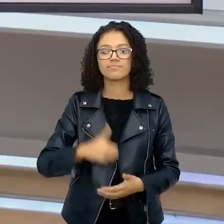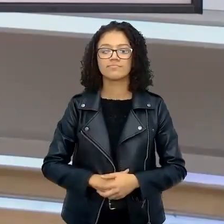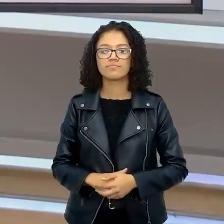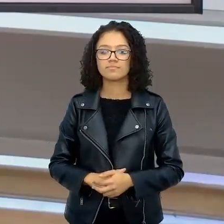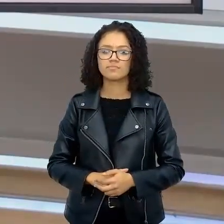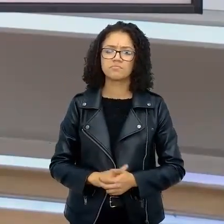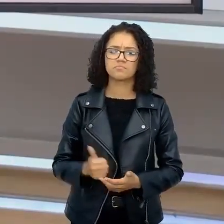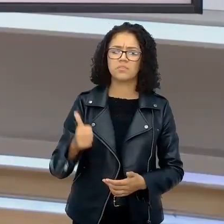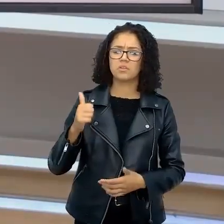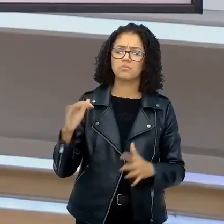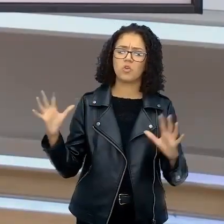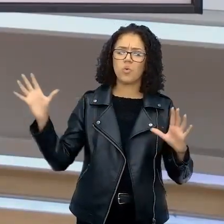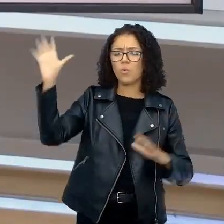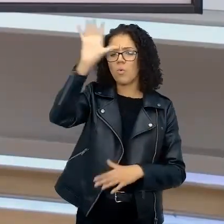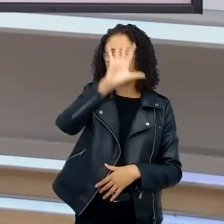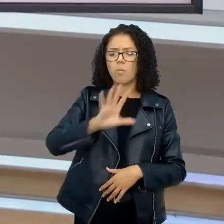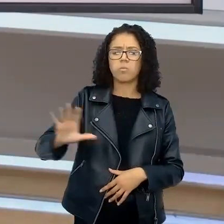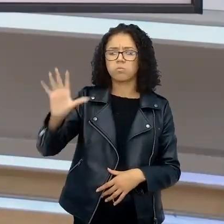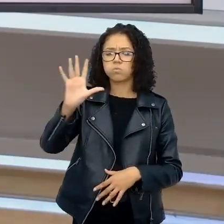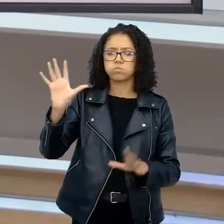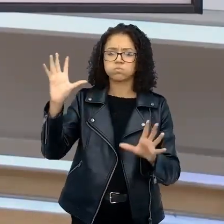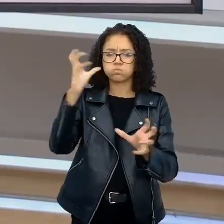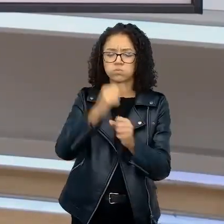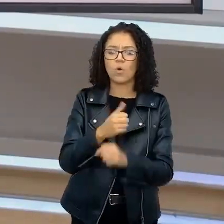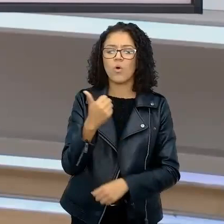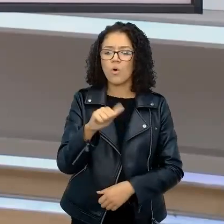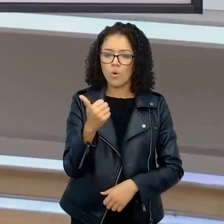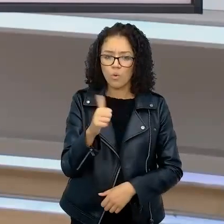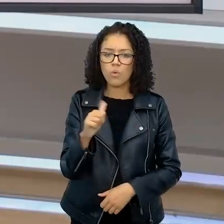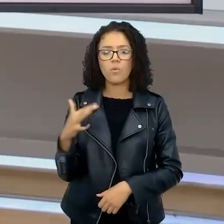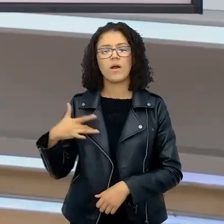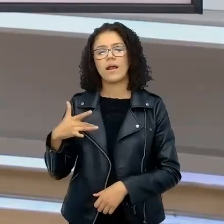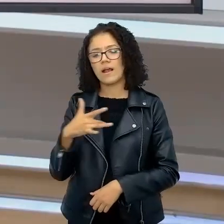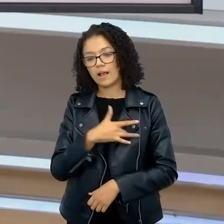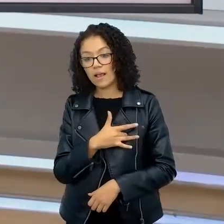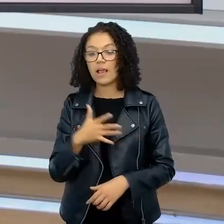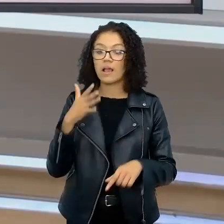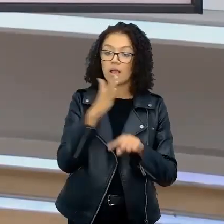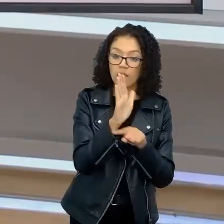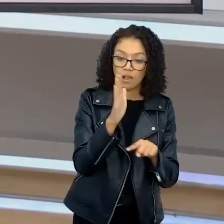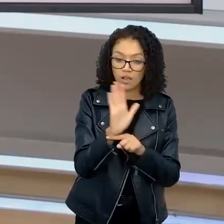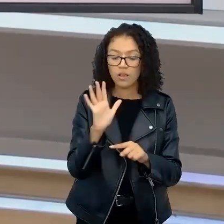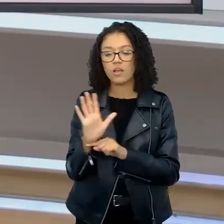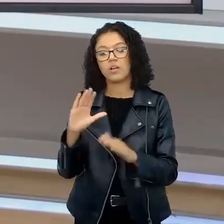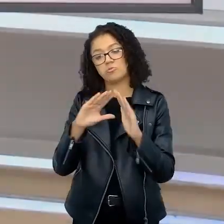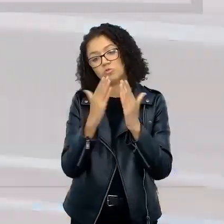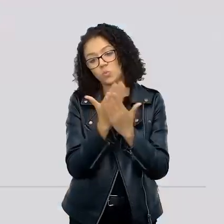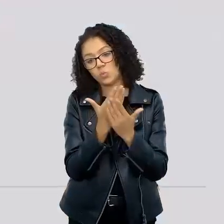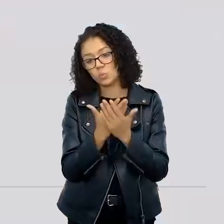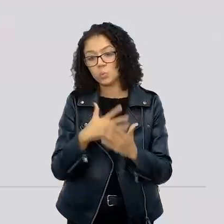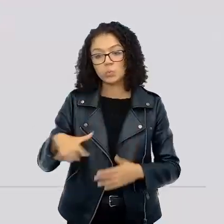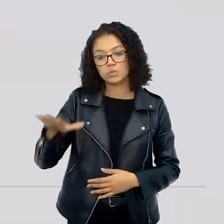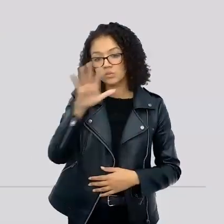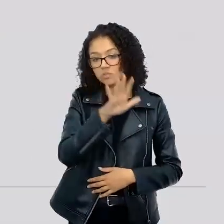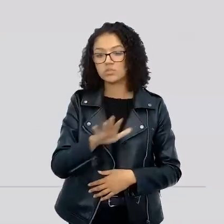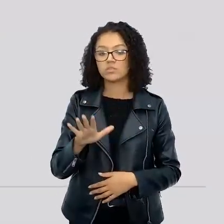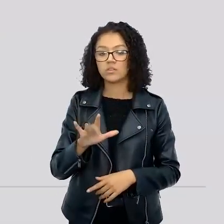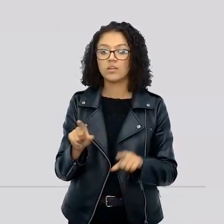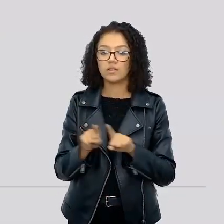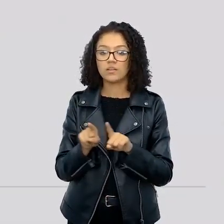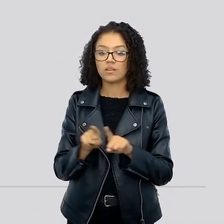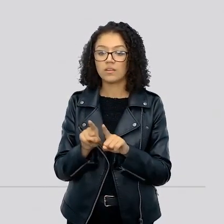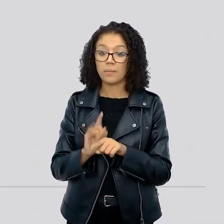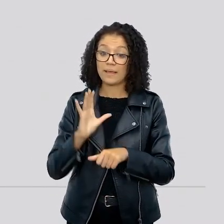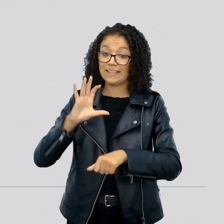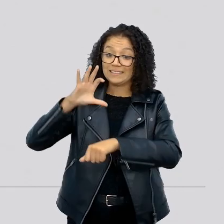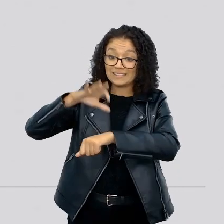que normalmente são vinculadas a alguma secretaria, assistência, saúde, educação. A gente tem a segurança,